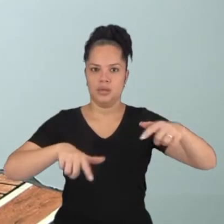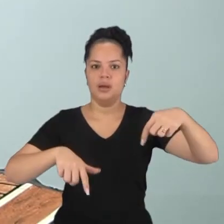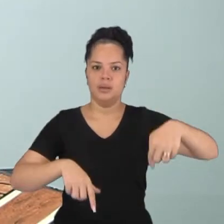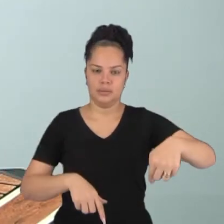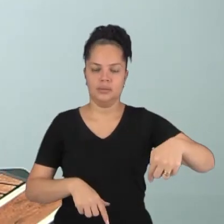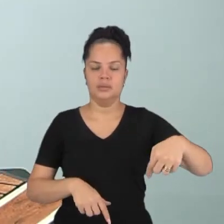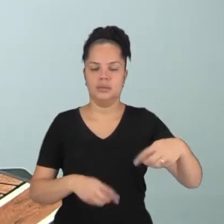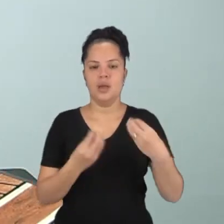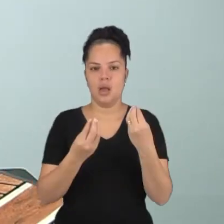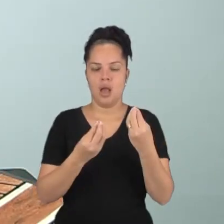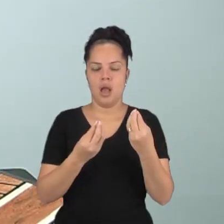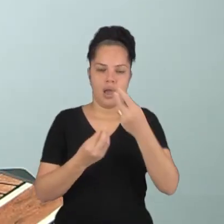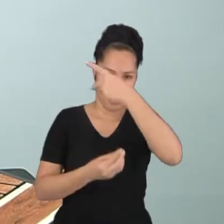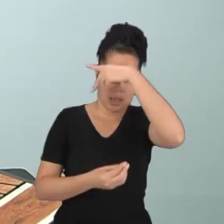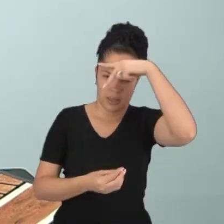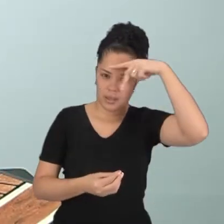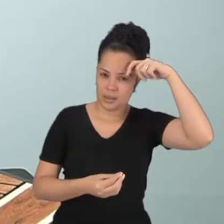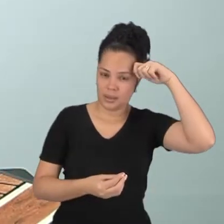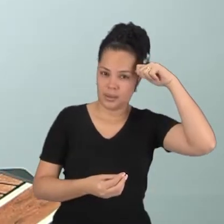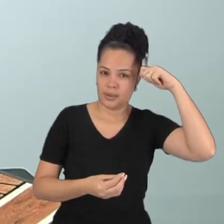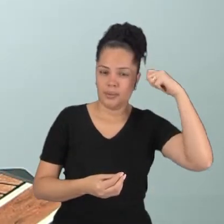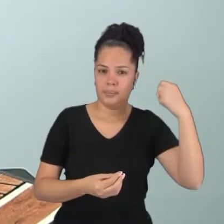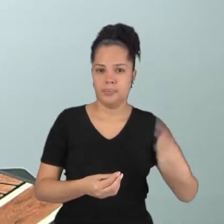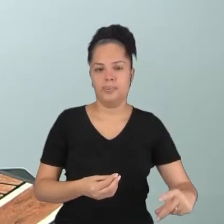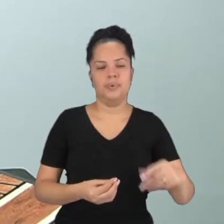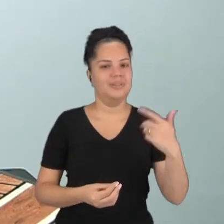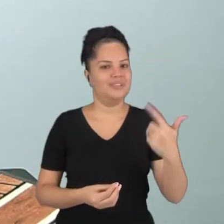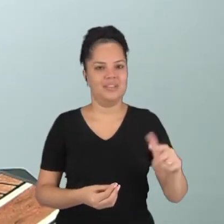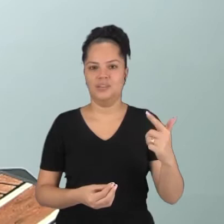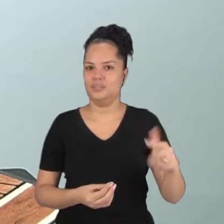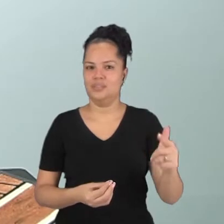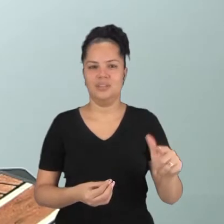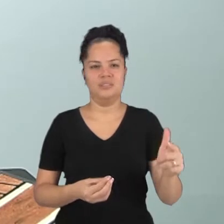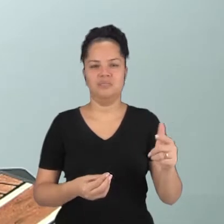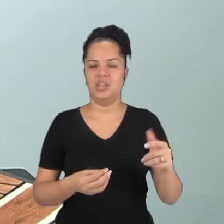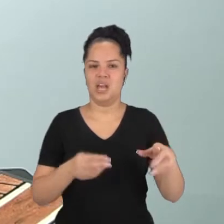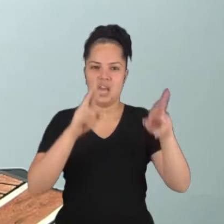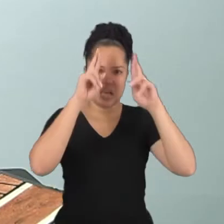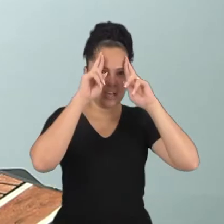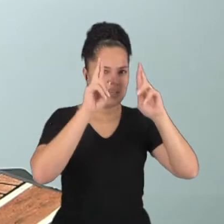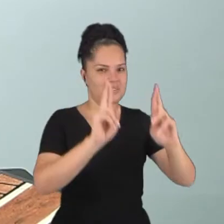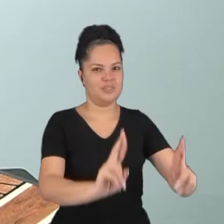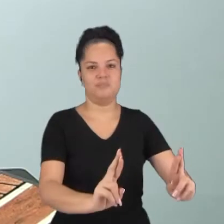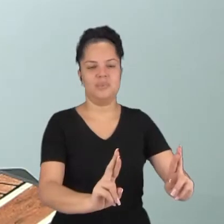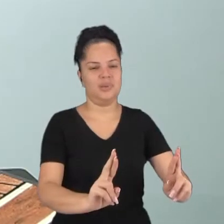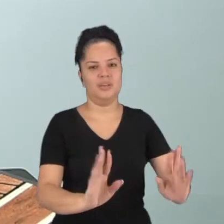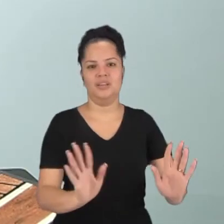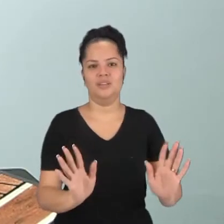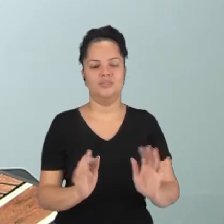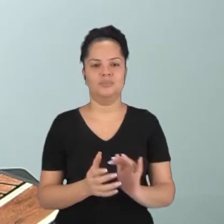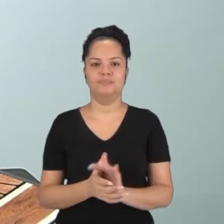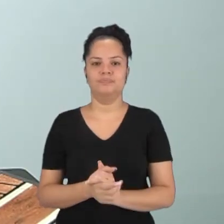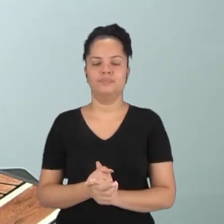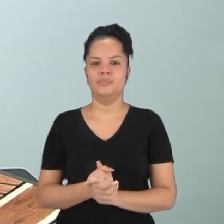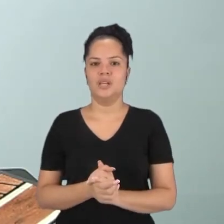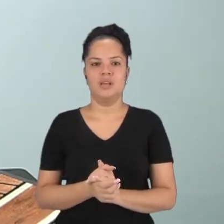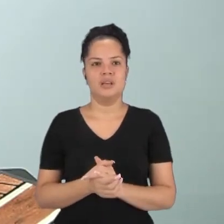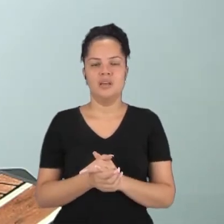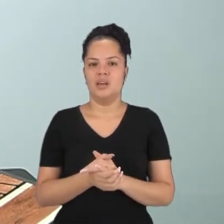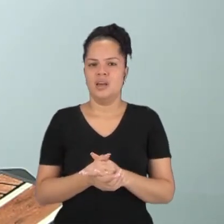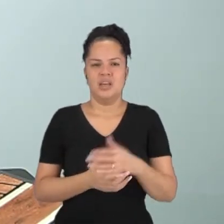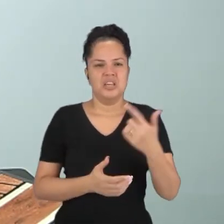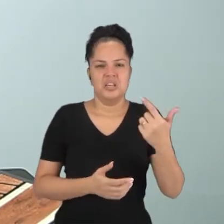escravo. E não tiveram nem um pouco de dignidade, né? Não receberam